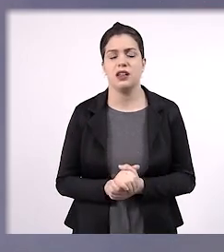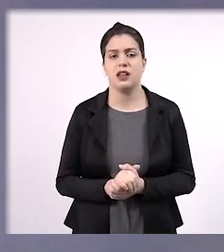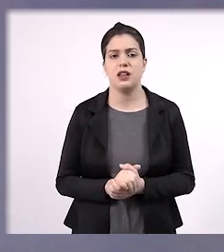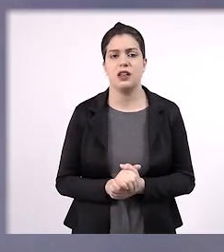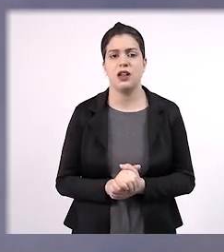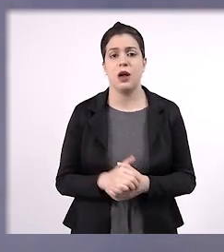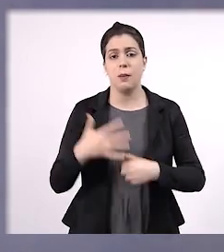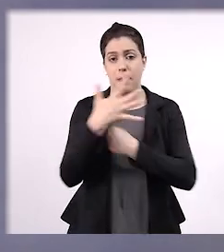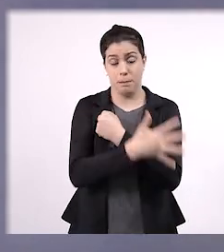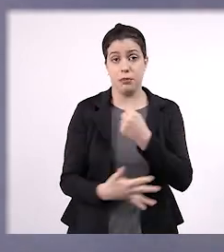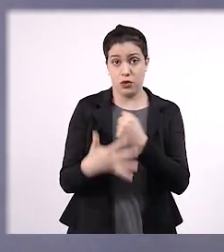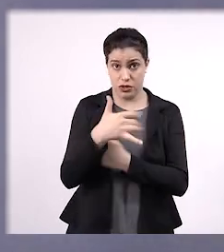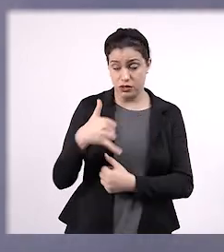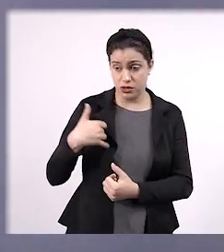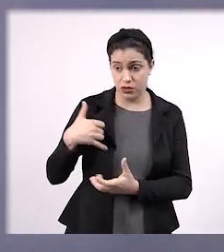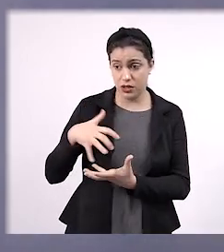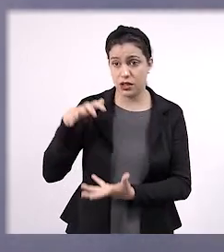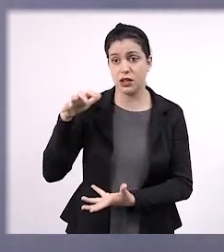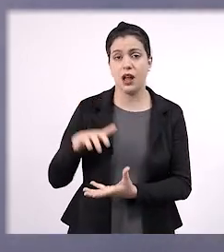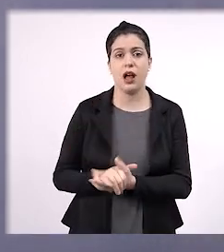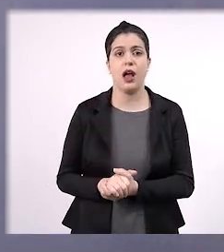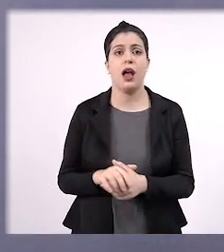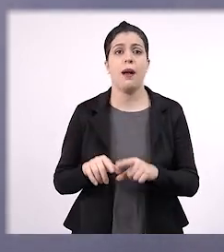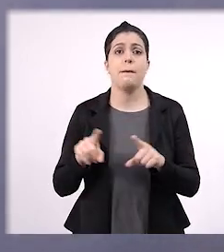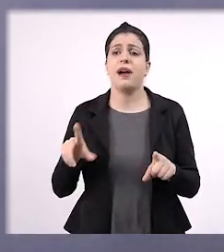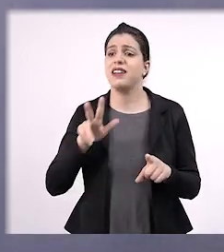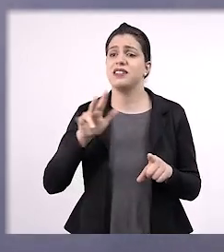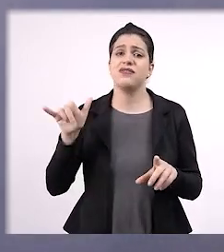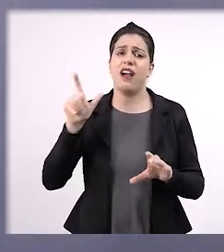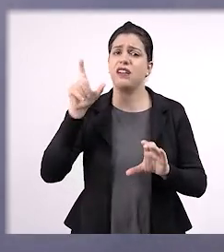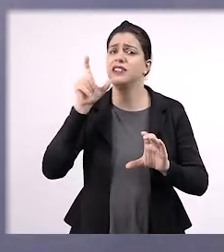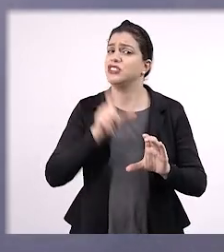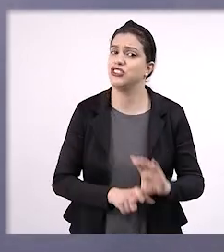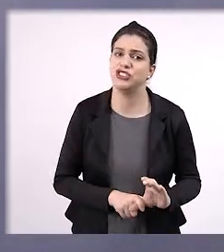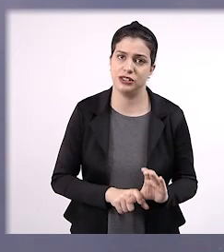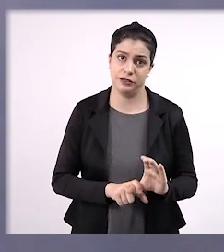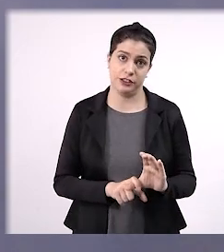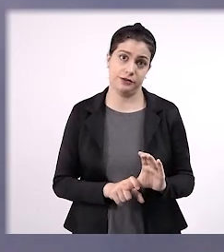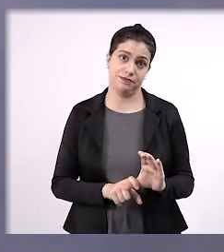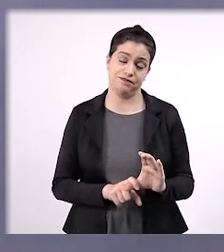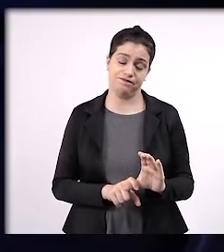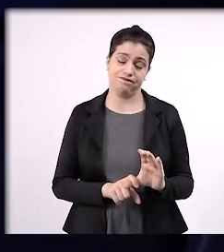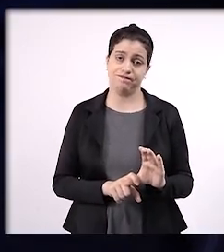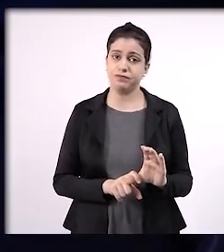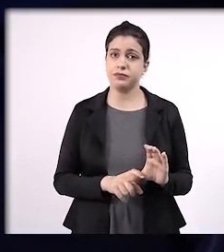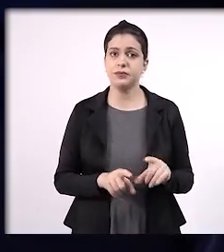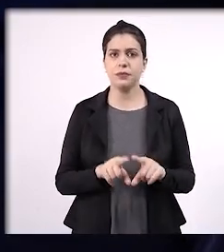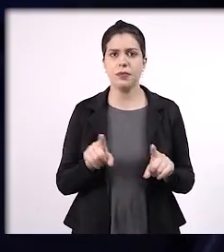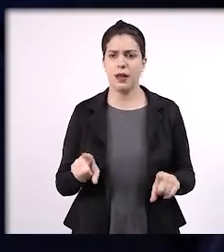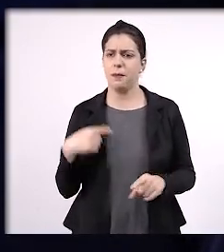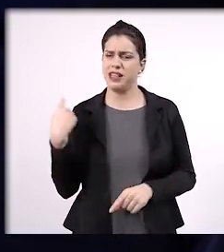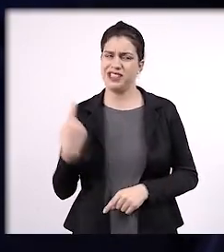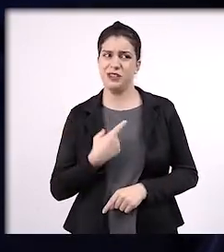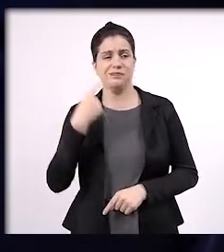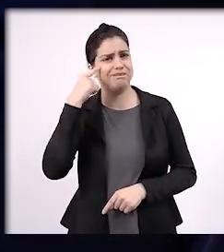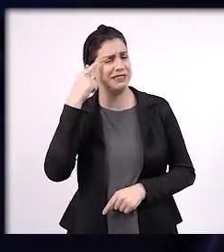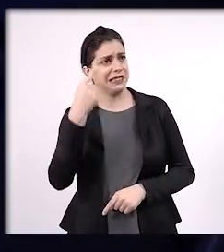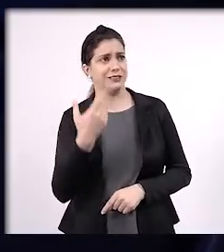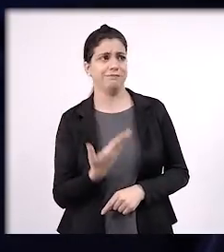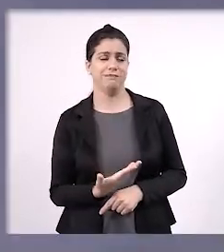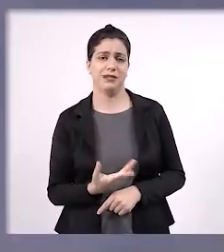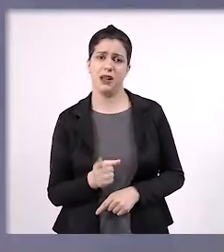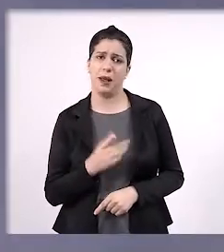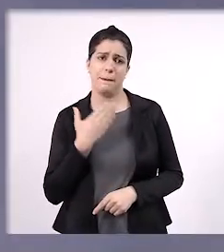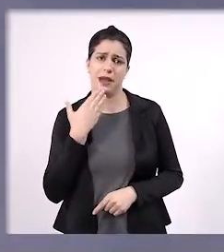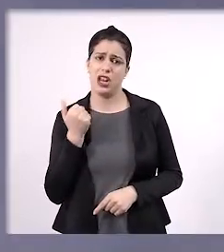discriminação, porque entendeu-se que estaria havendo ali uma proteção ao idoso, ao superendividamento, né?